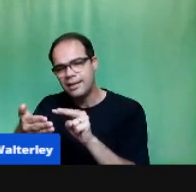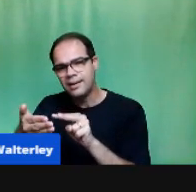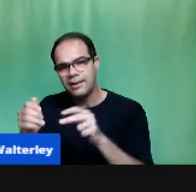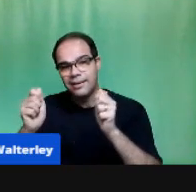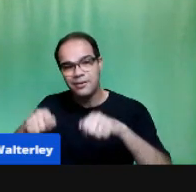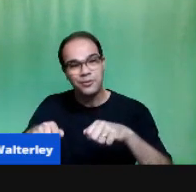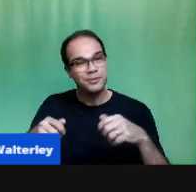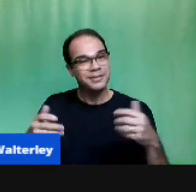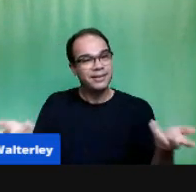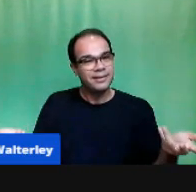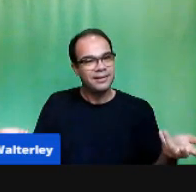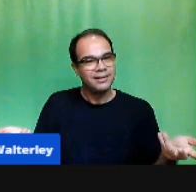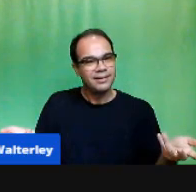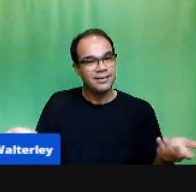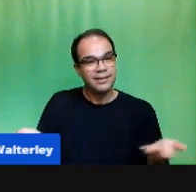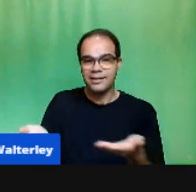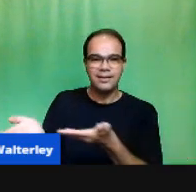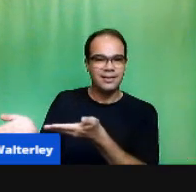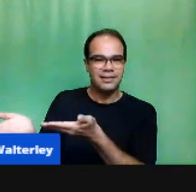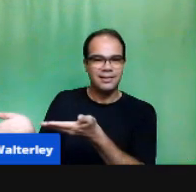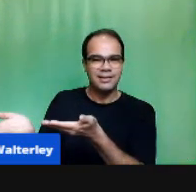O próximo.